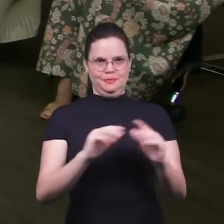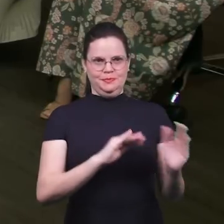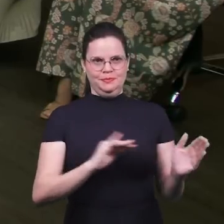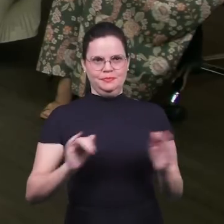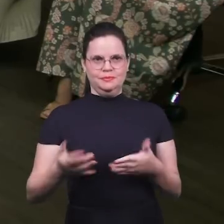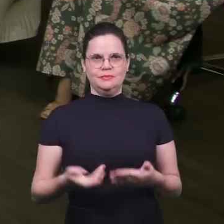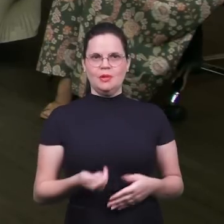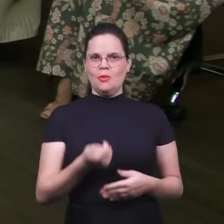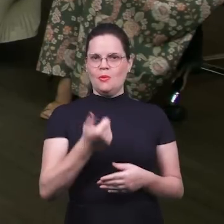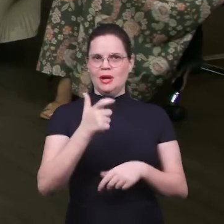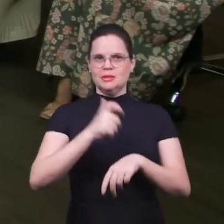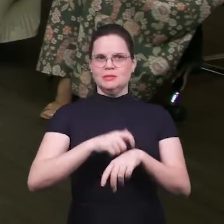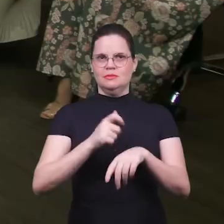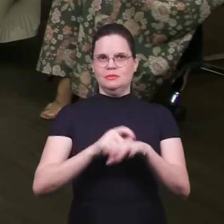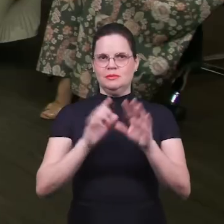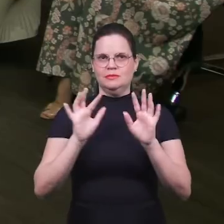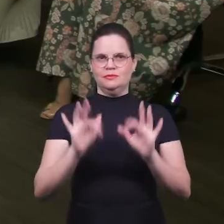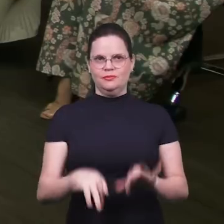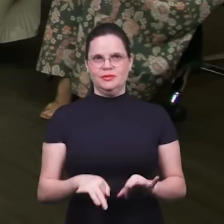caminhando para o final, né,